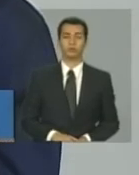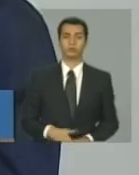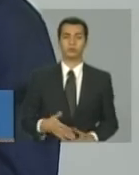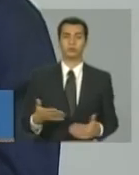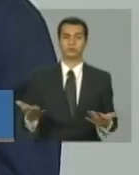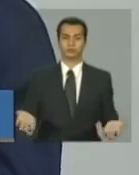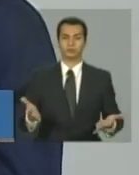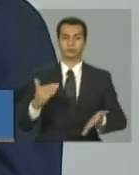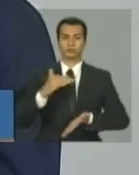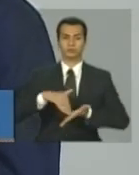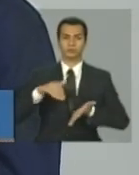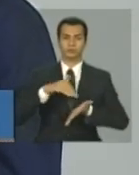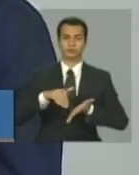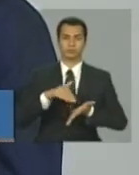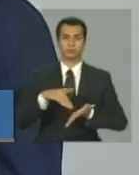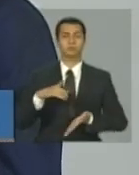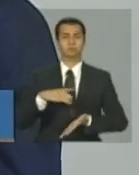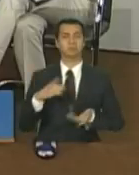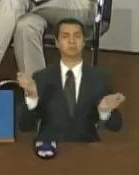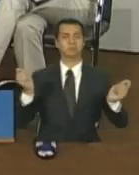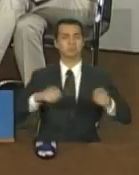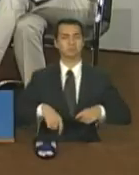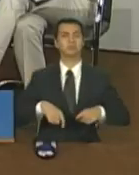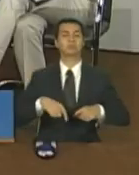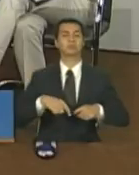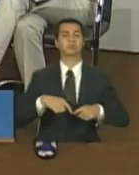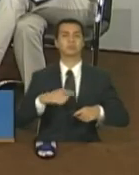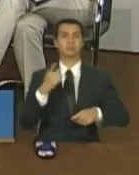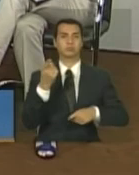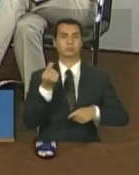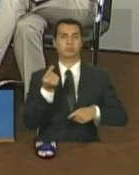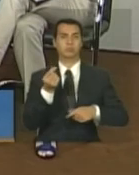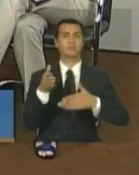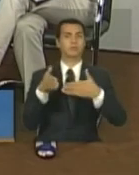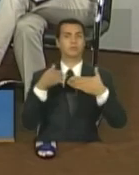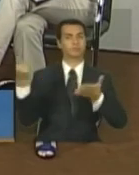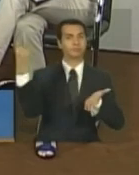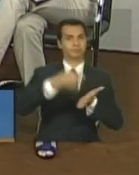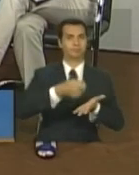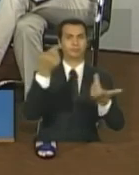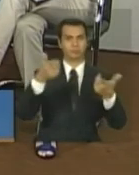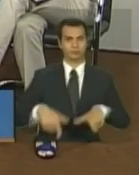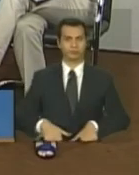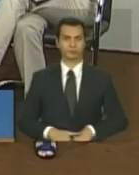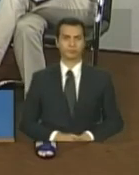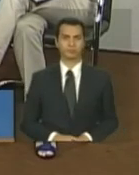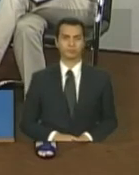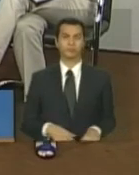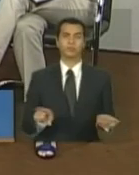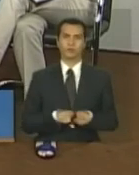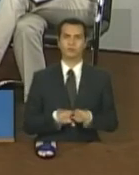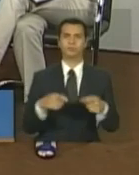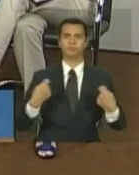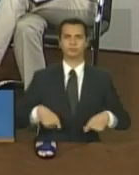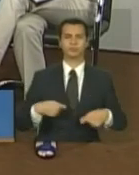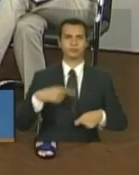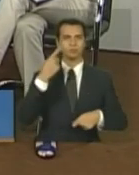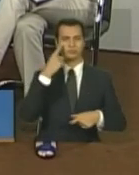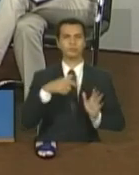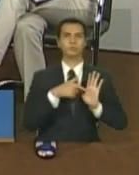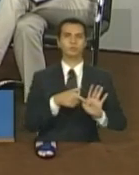tem condições de fazer a cobrança como eu citei e também é fundamental que nos digam o histórico da evolução dessa renda